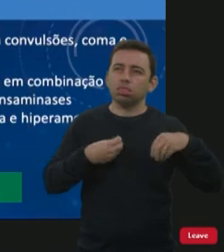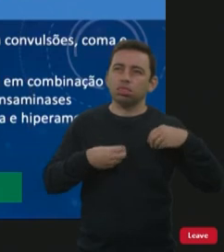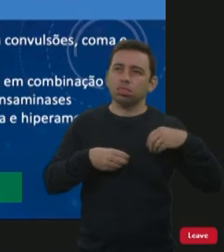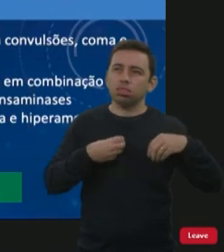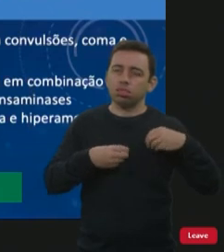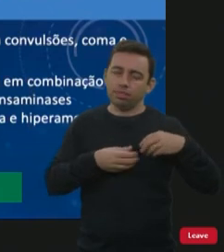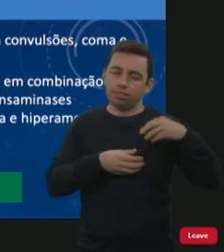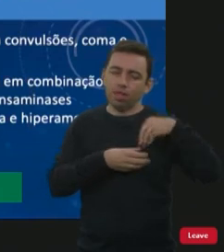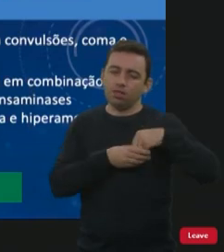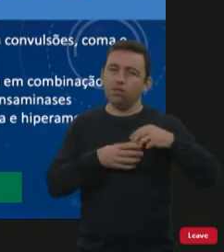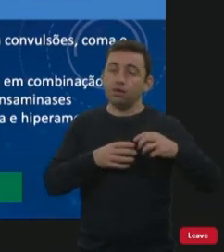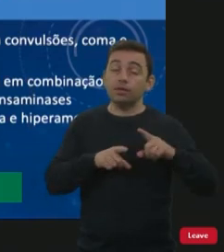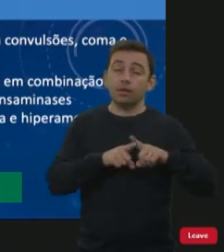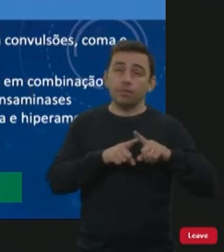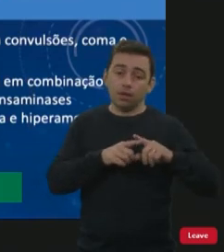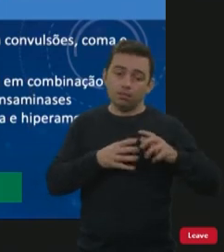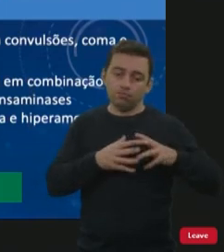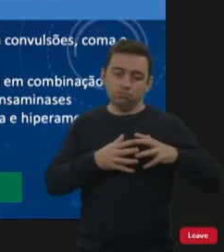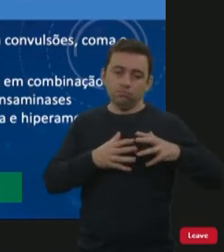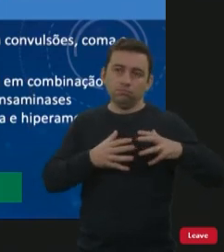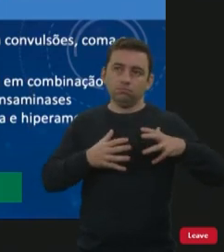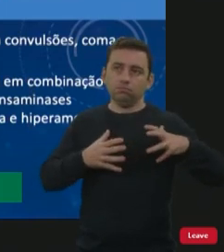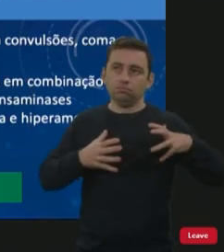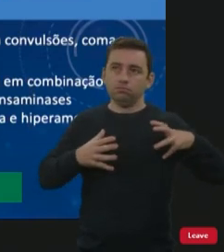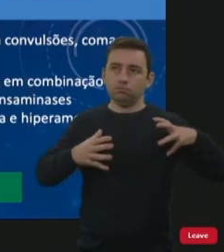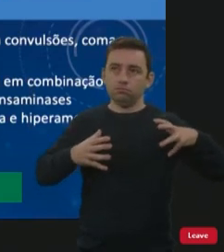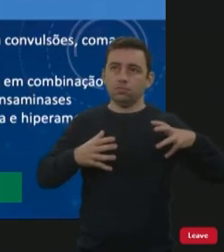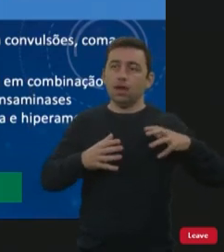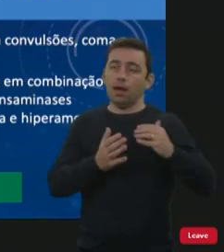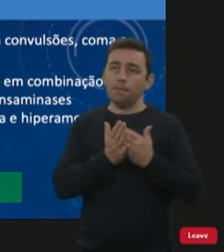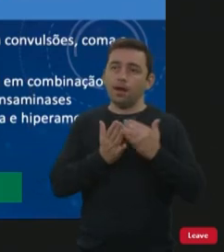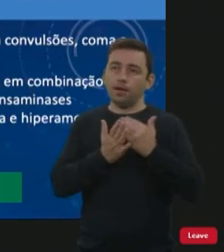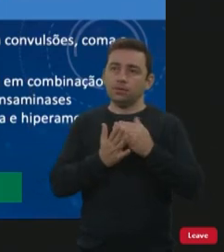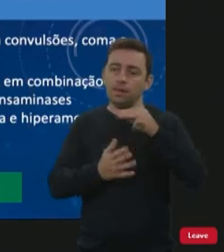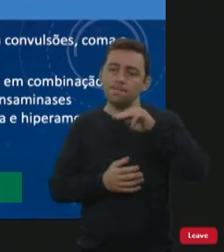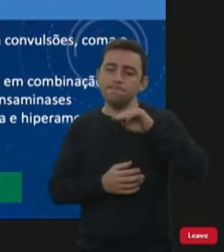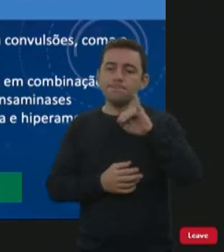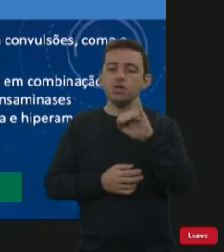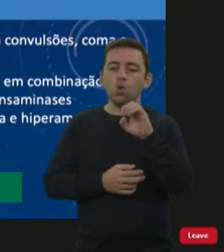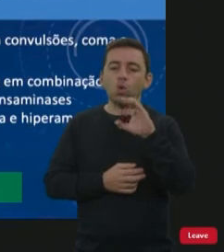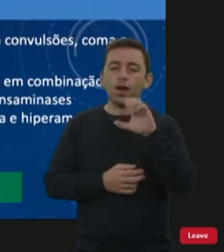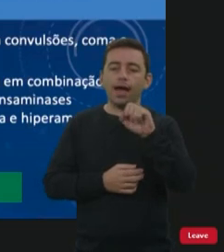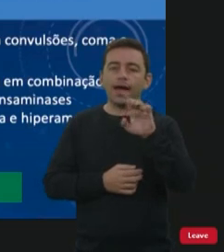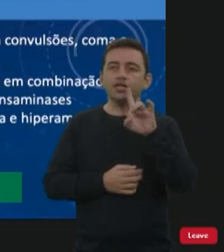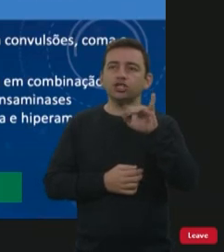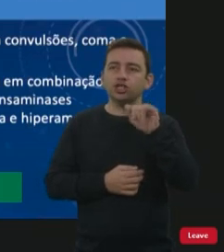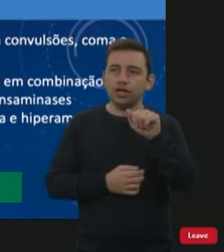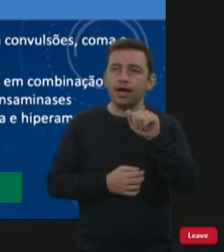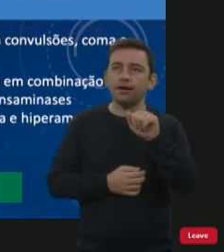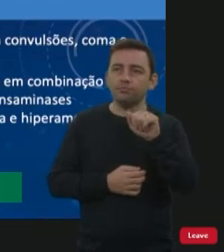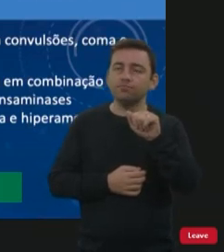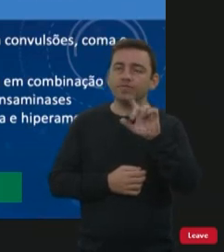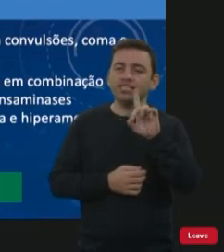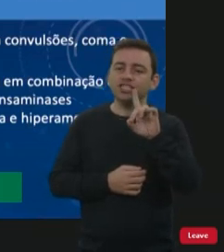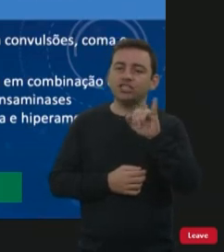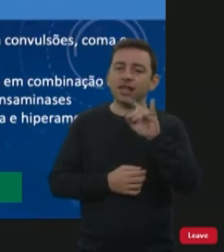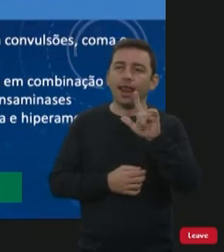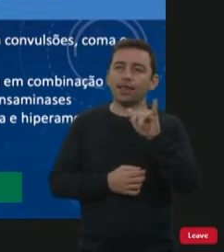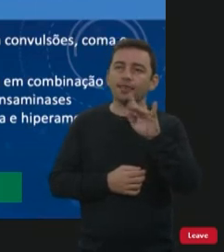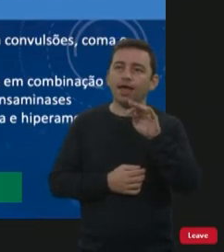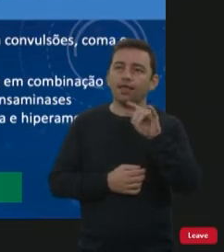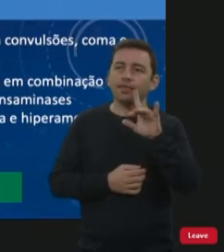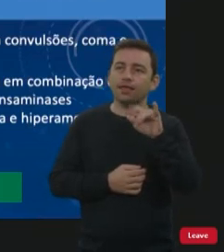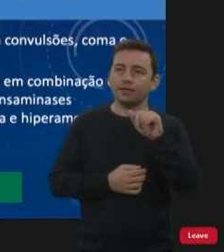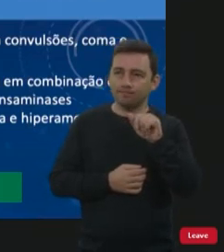uma dilatação desse coração, que a gente chama de miocardiopatia dilatada, tá? Então, a gente pode